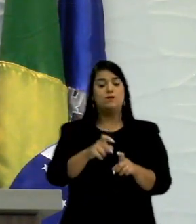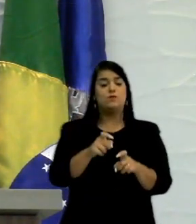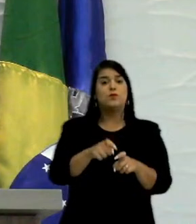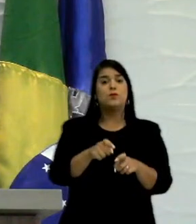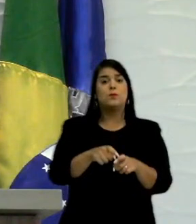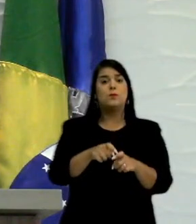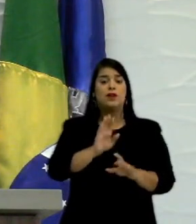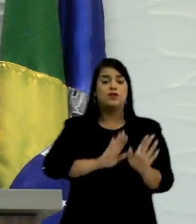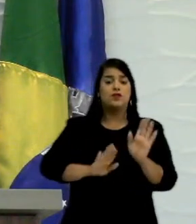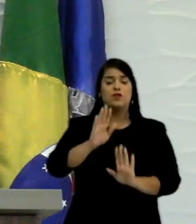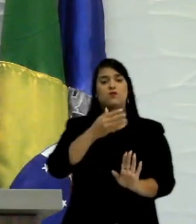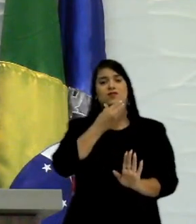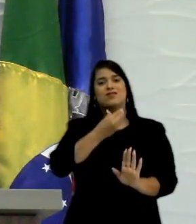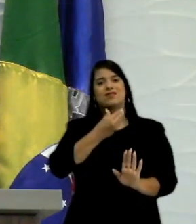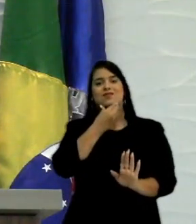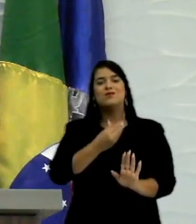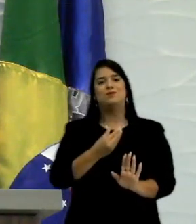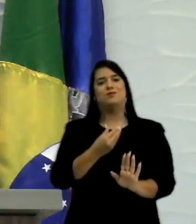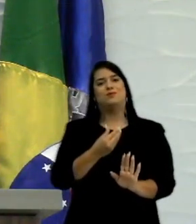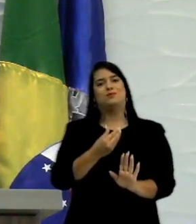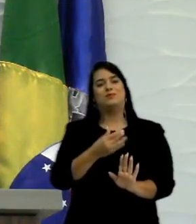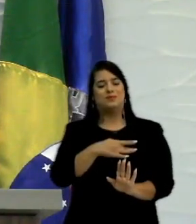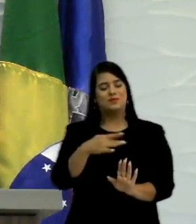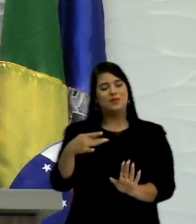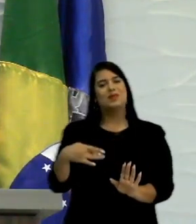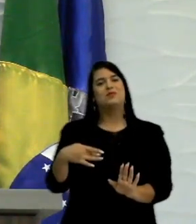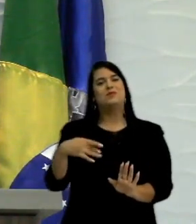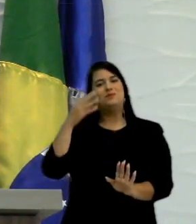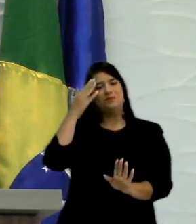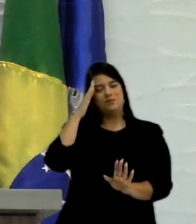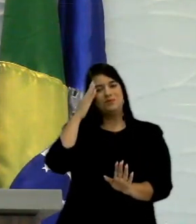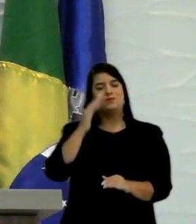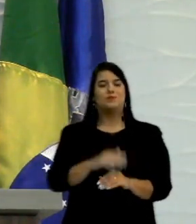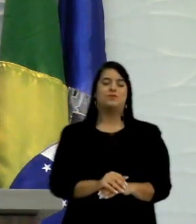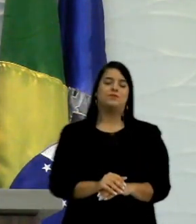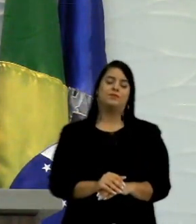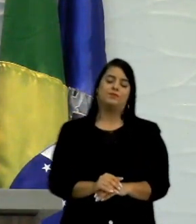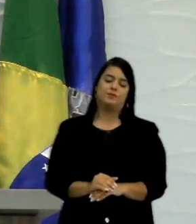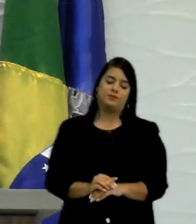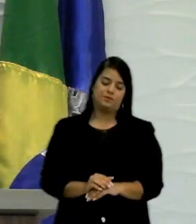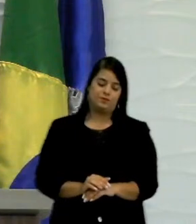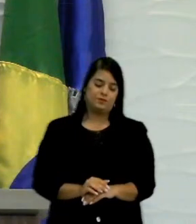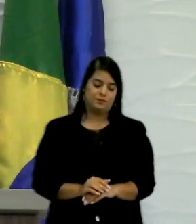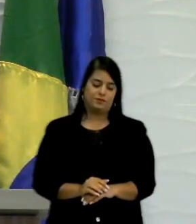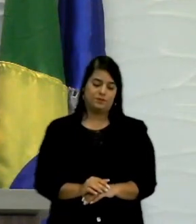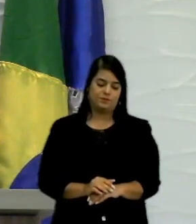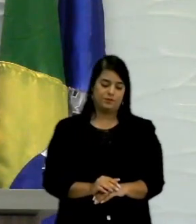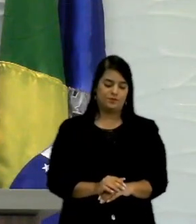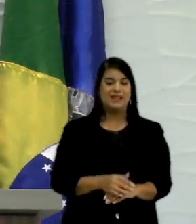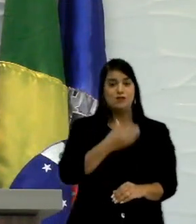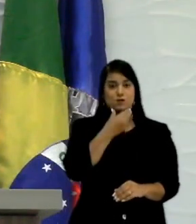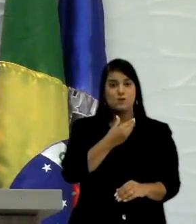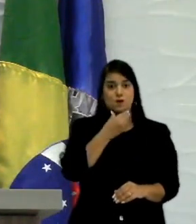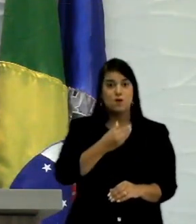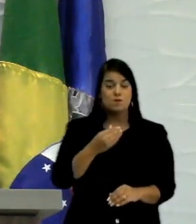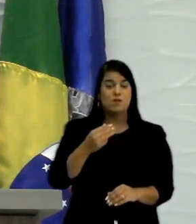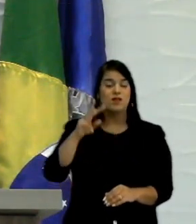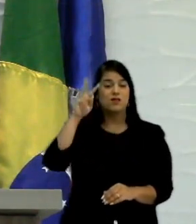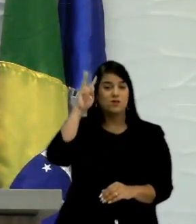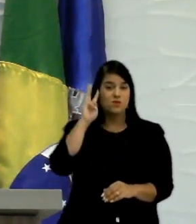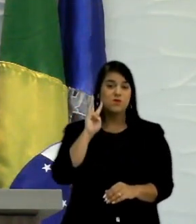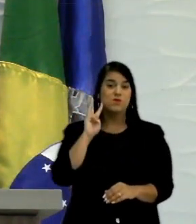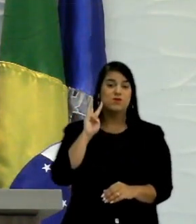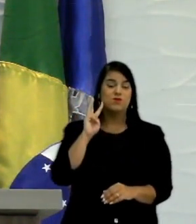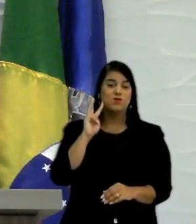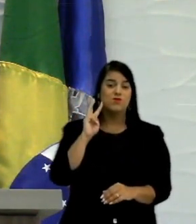vou dar até um parabéns a ele. Viu, Pato Fera? A doutor Oscar Dete, grande cidadão. Ele não é mais nada e continua ajudando a população. Continua, viu?